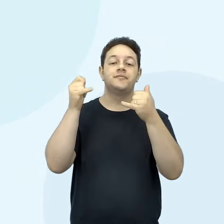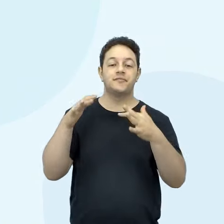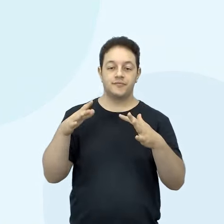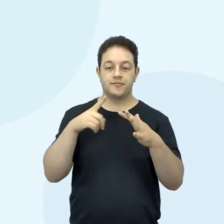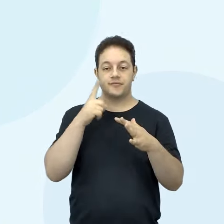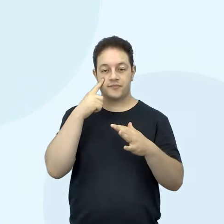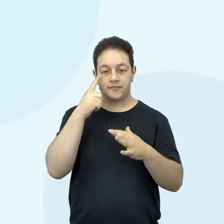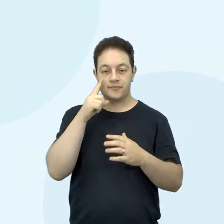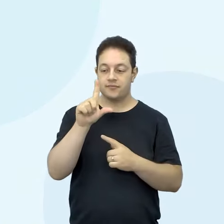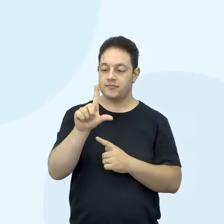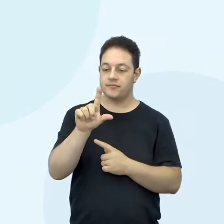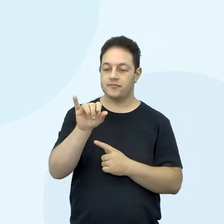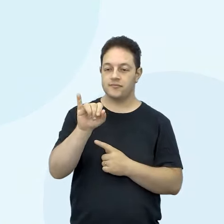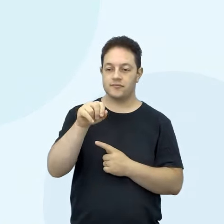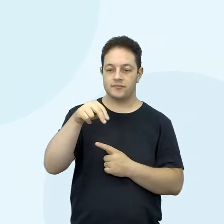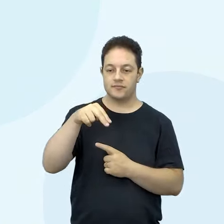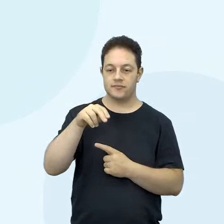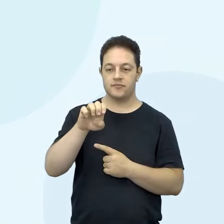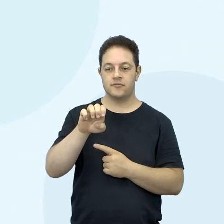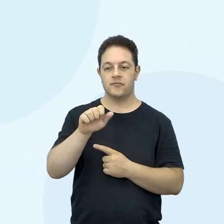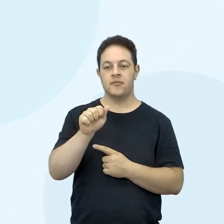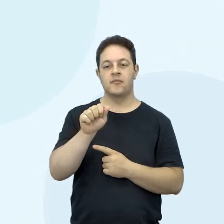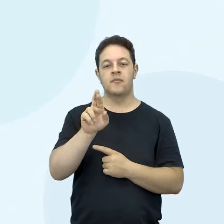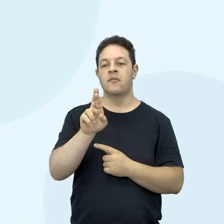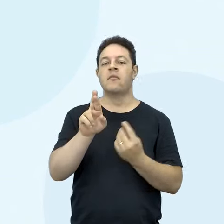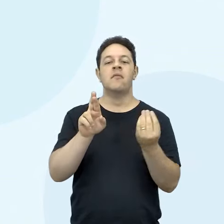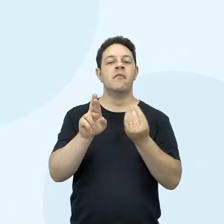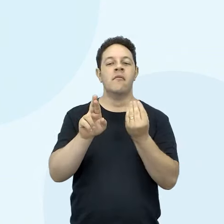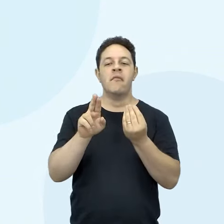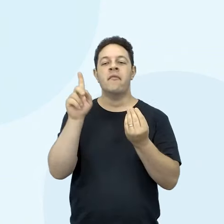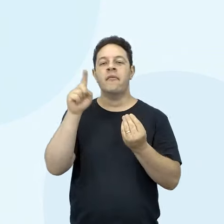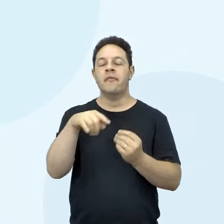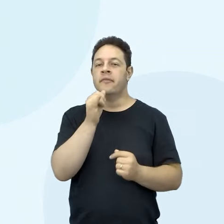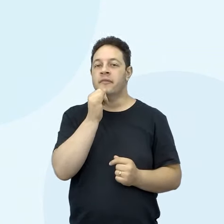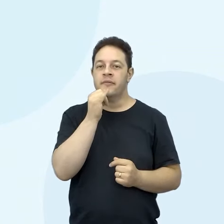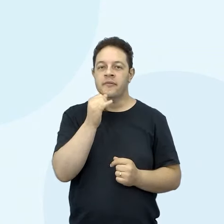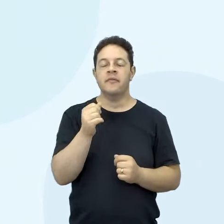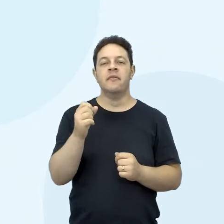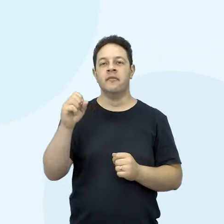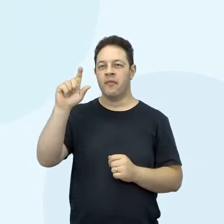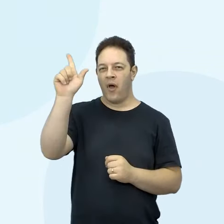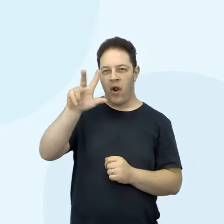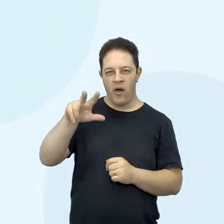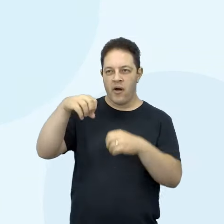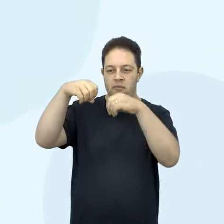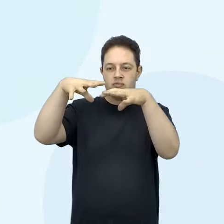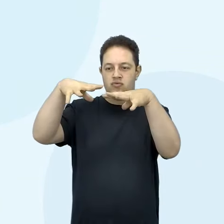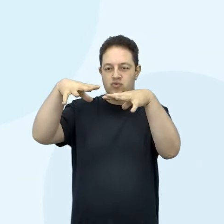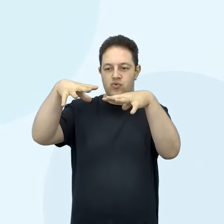entre a quantidade, olha, a quantidade de luz